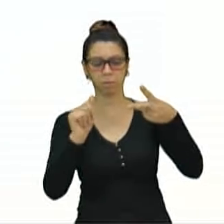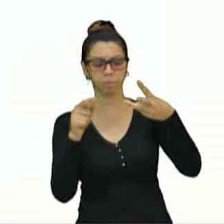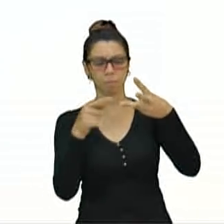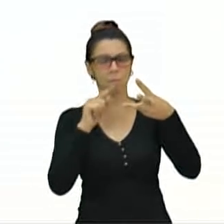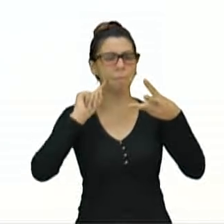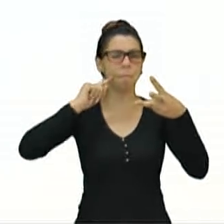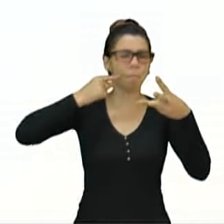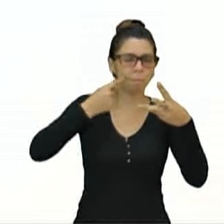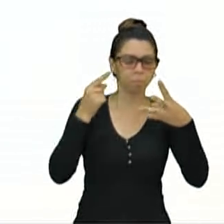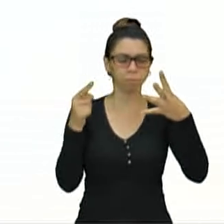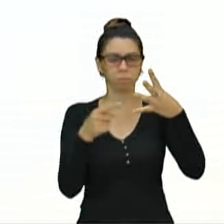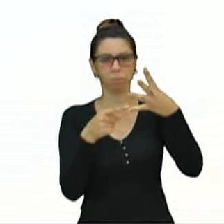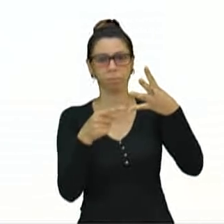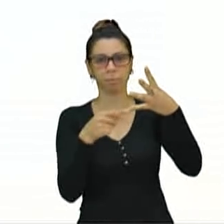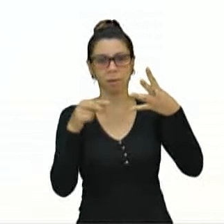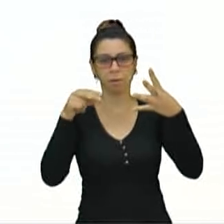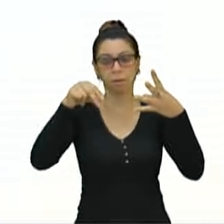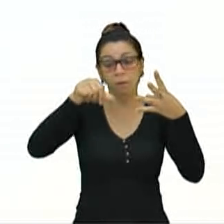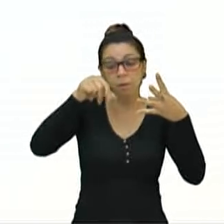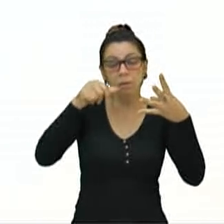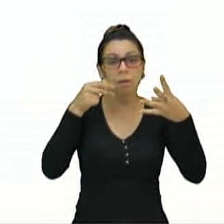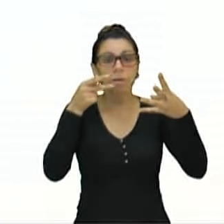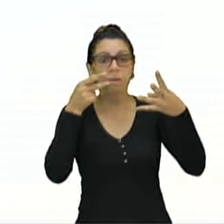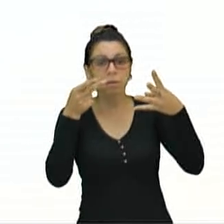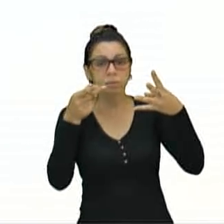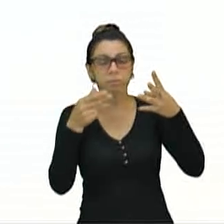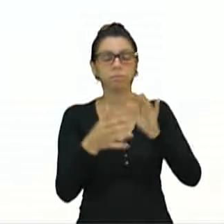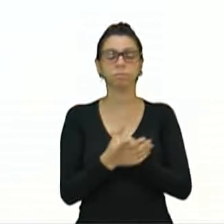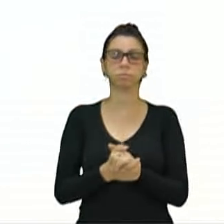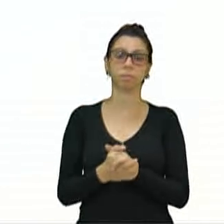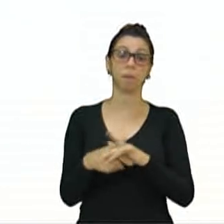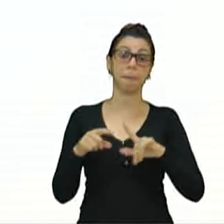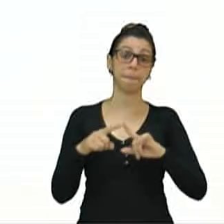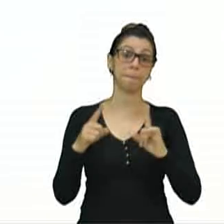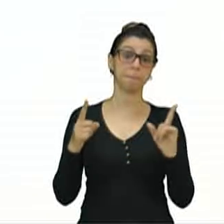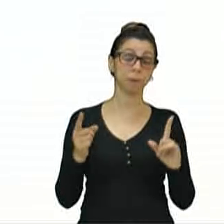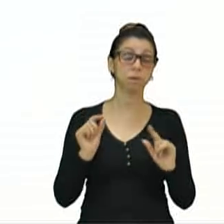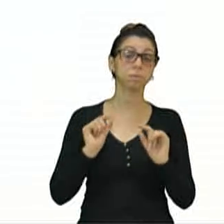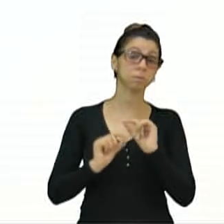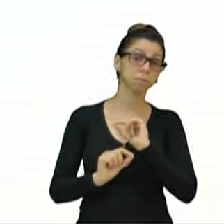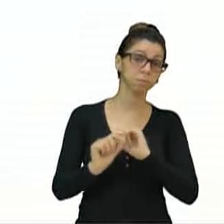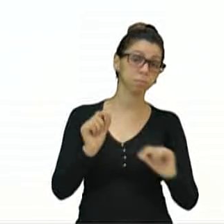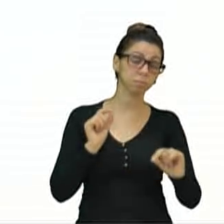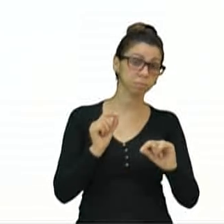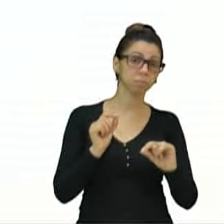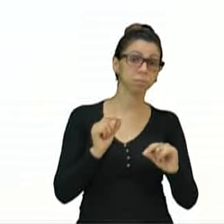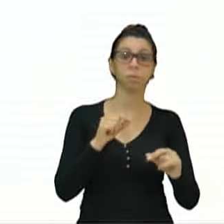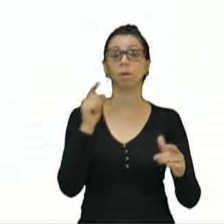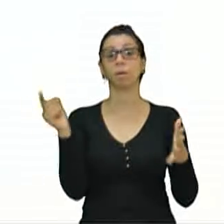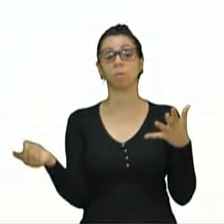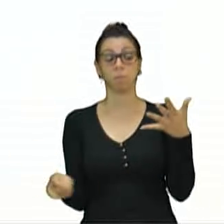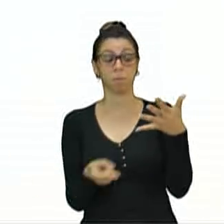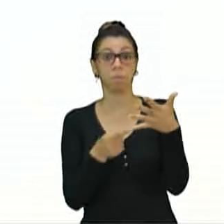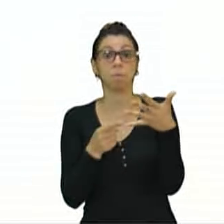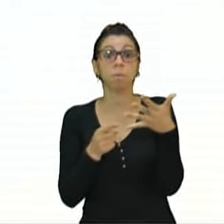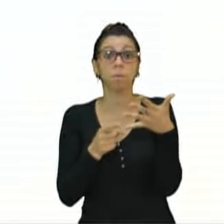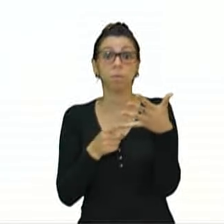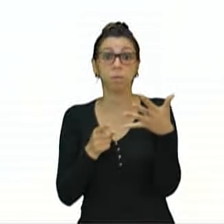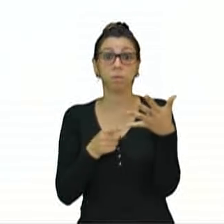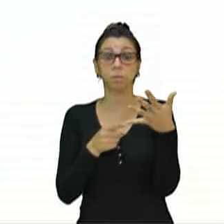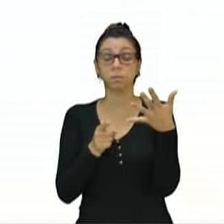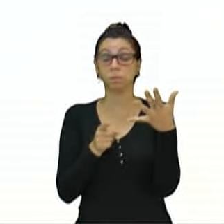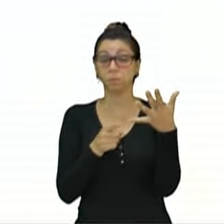e salgado. No entanto, o que muita gente não sabe é que existe um 5º gosto que o